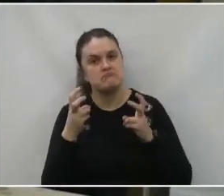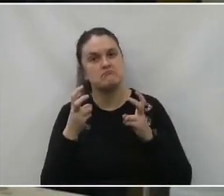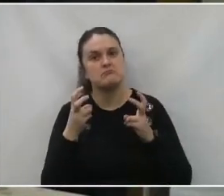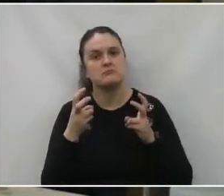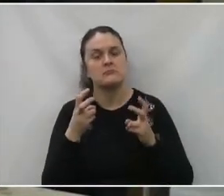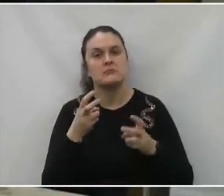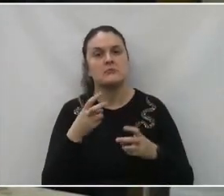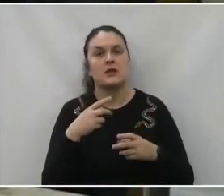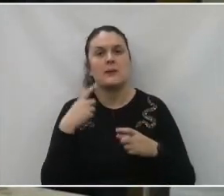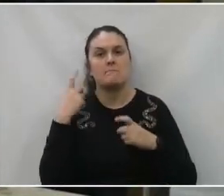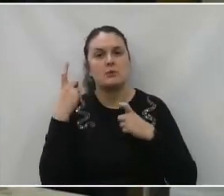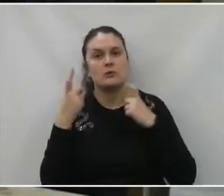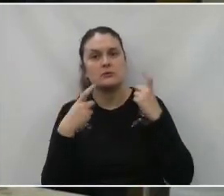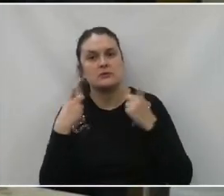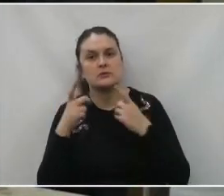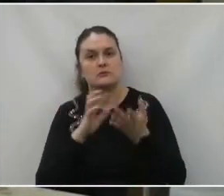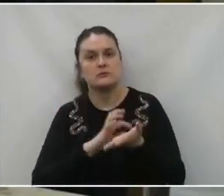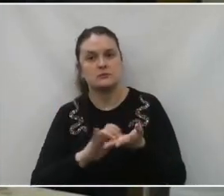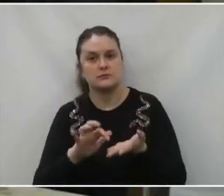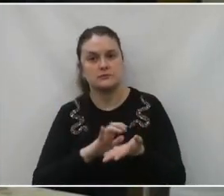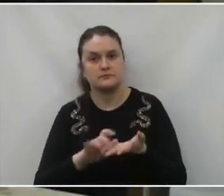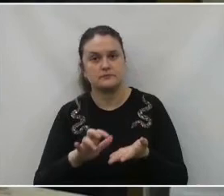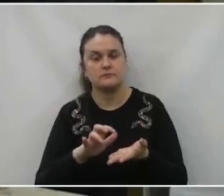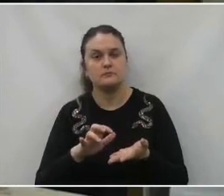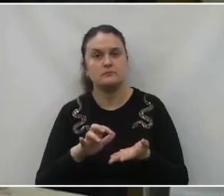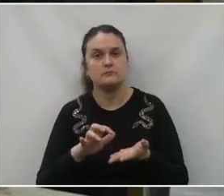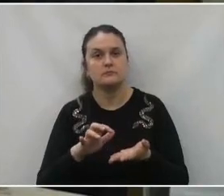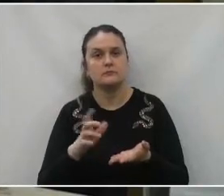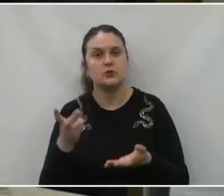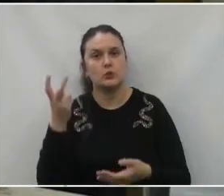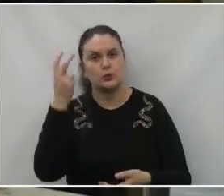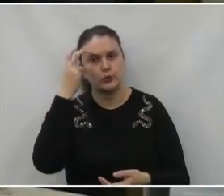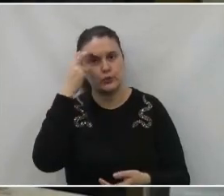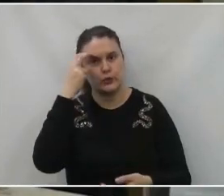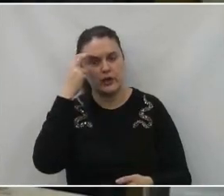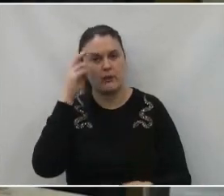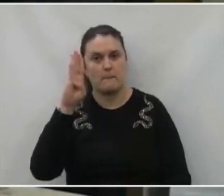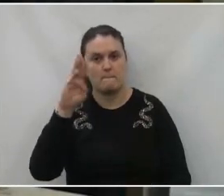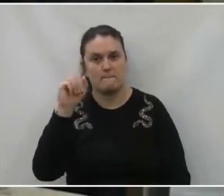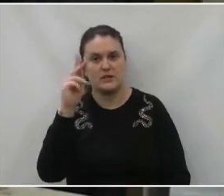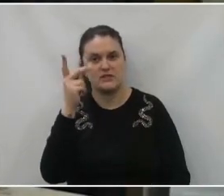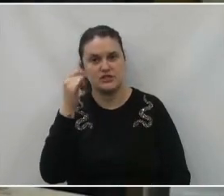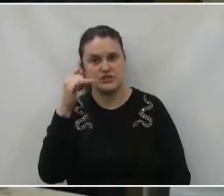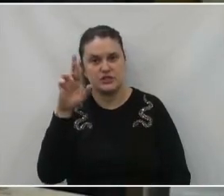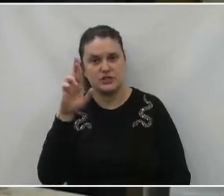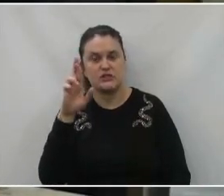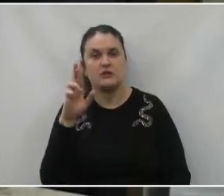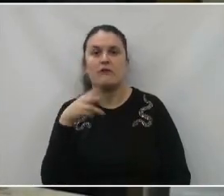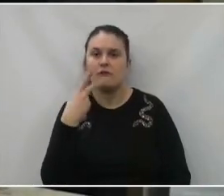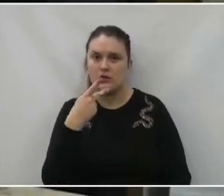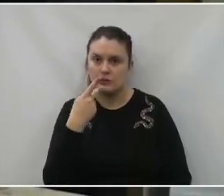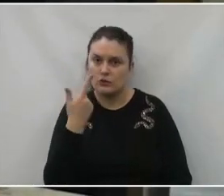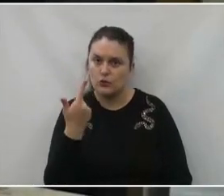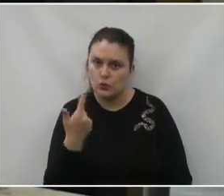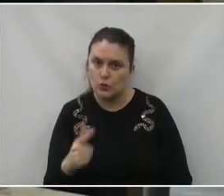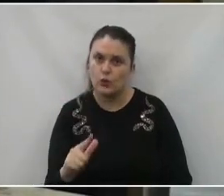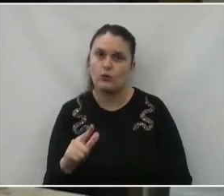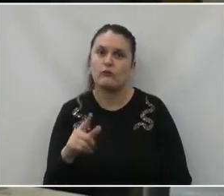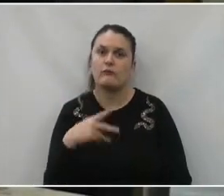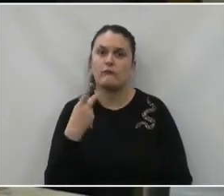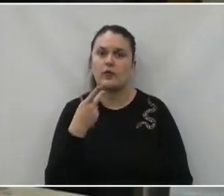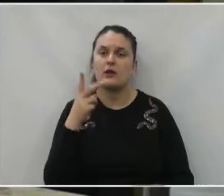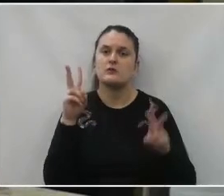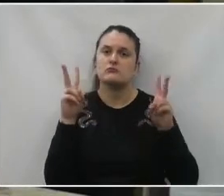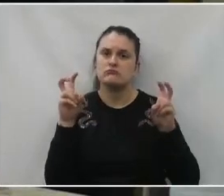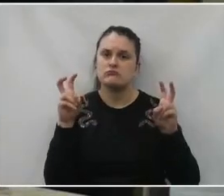e a preocupação do secretário de Cultura, Bachir, em novamente aqui tratar aquele assunto